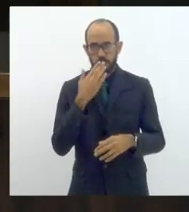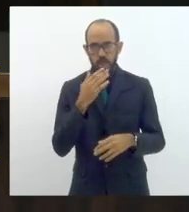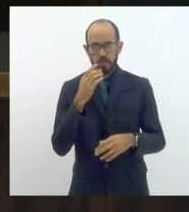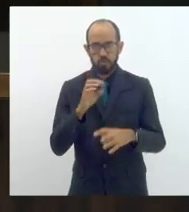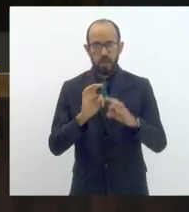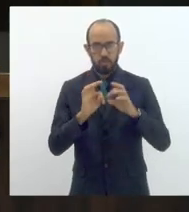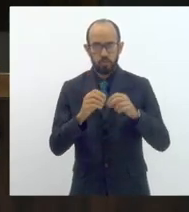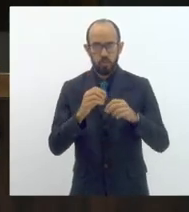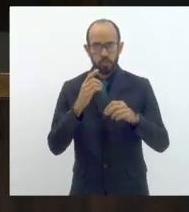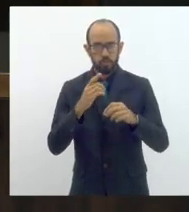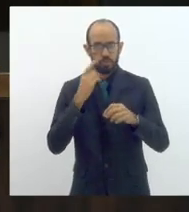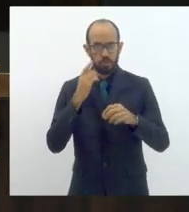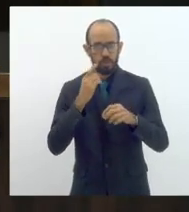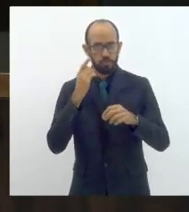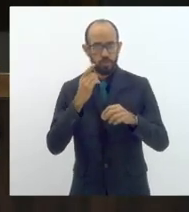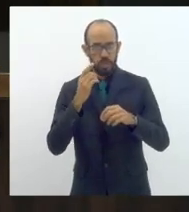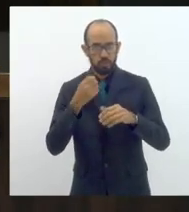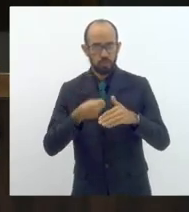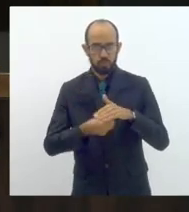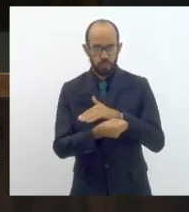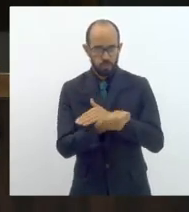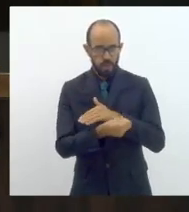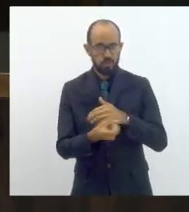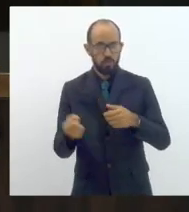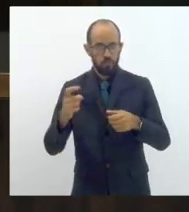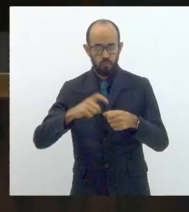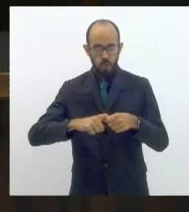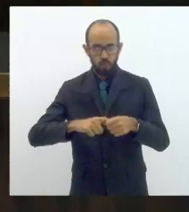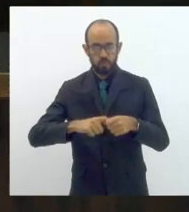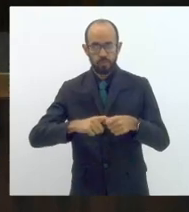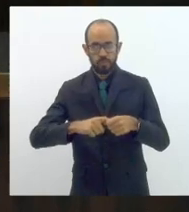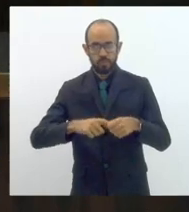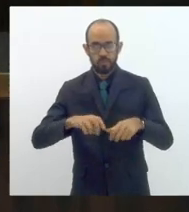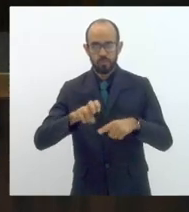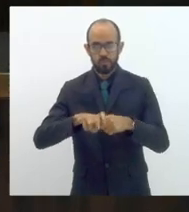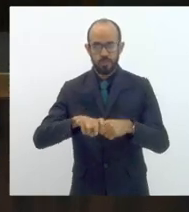deputadas, agora empossados, tomem os seus lugares.